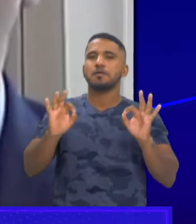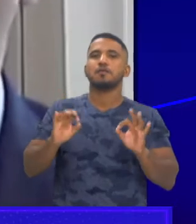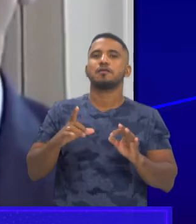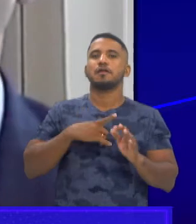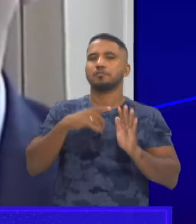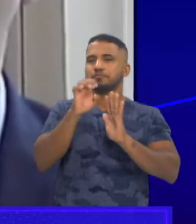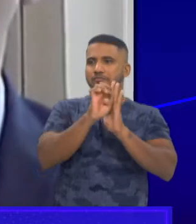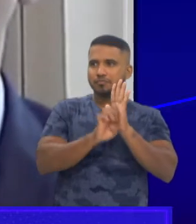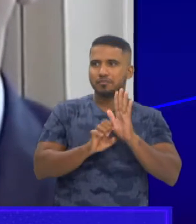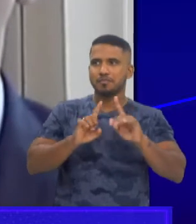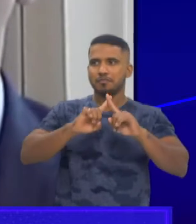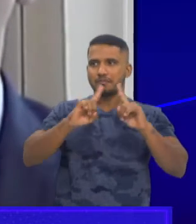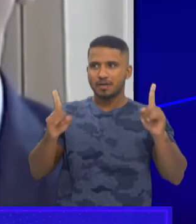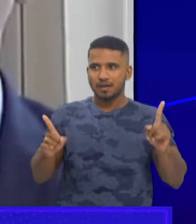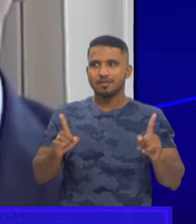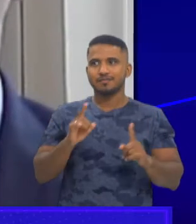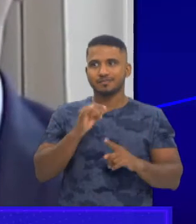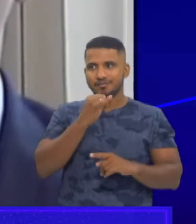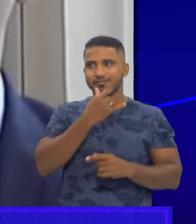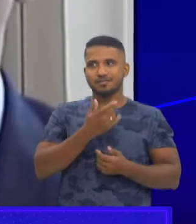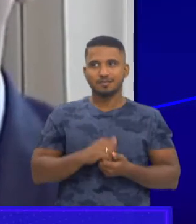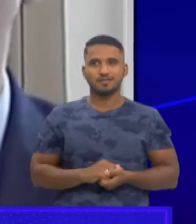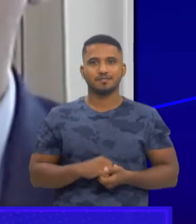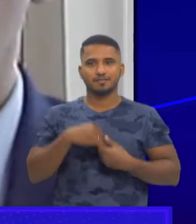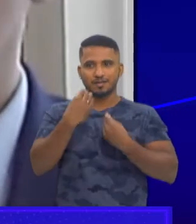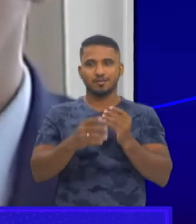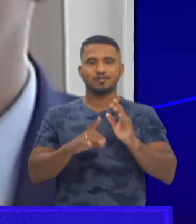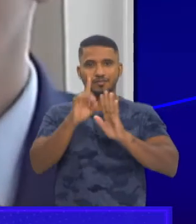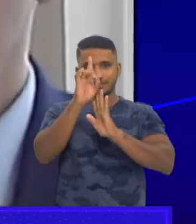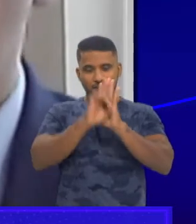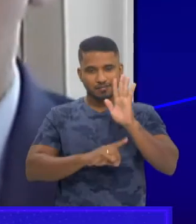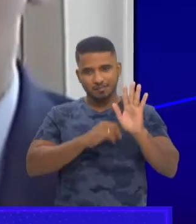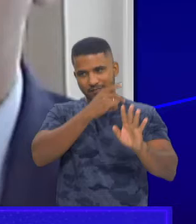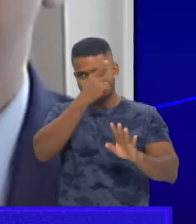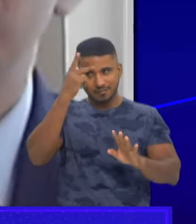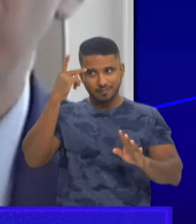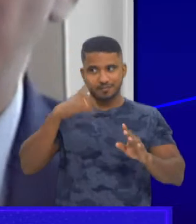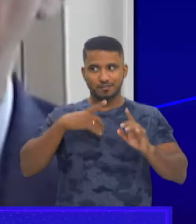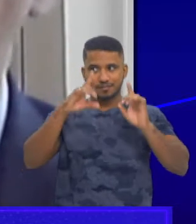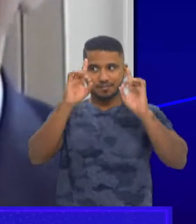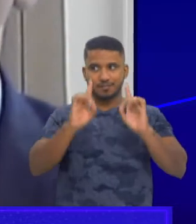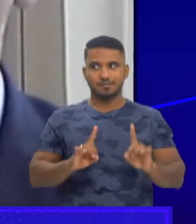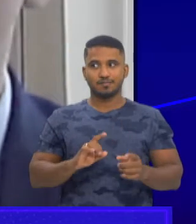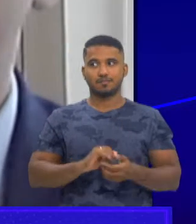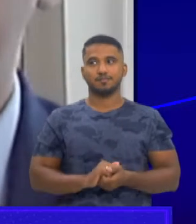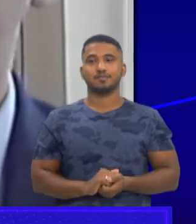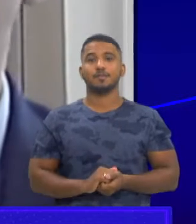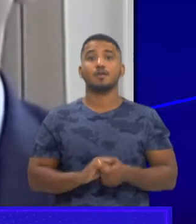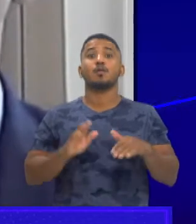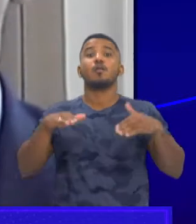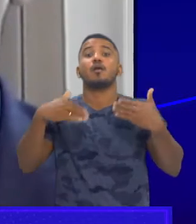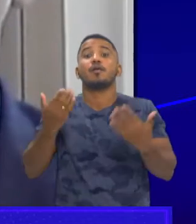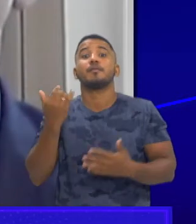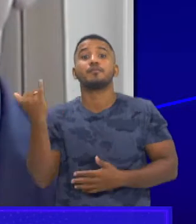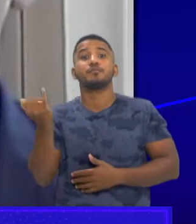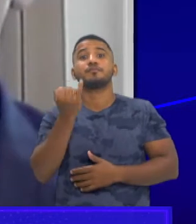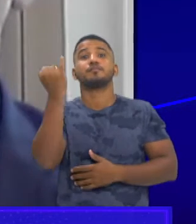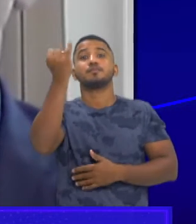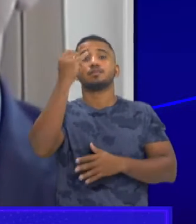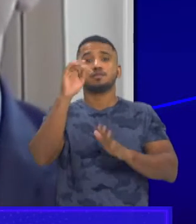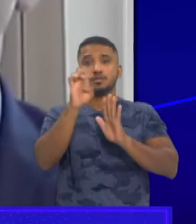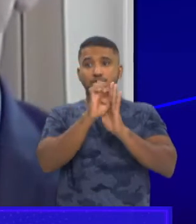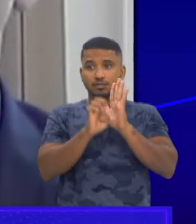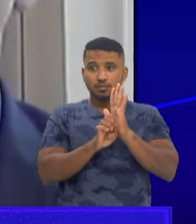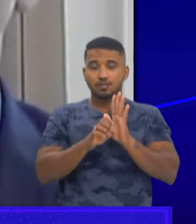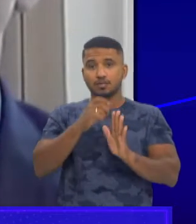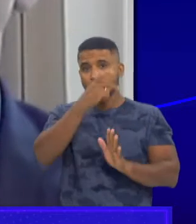estou de terno azul marinho. Vamos lá, Chico. Bom, doutor, tem muita gente que diz que